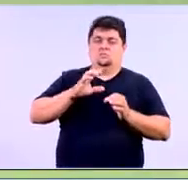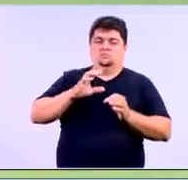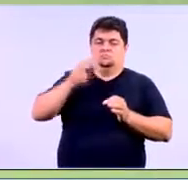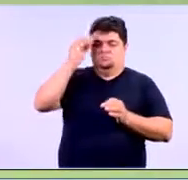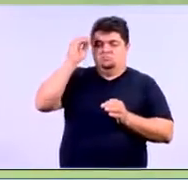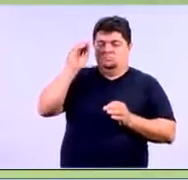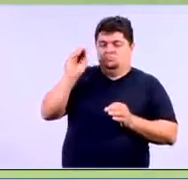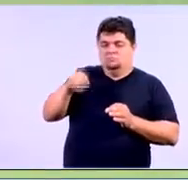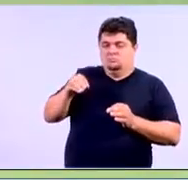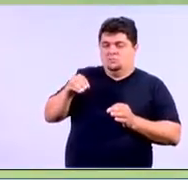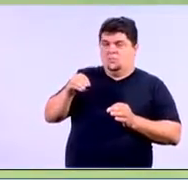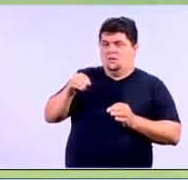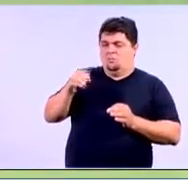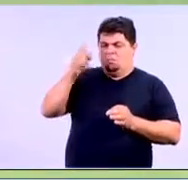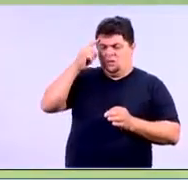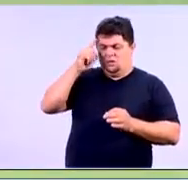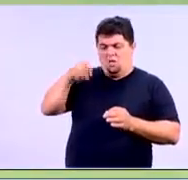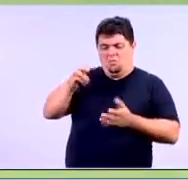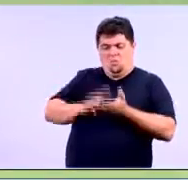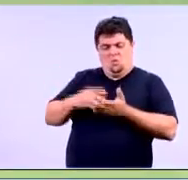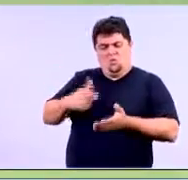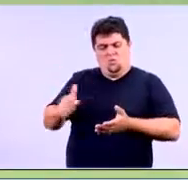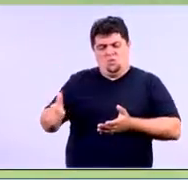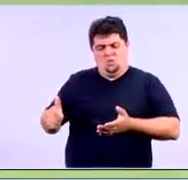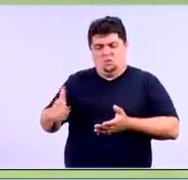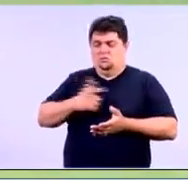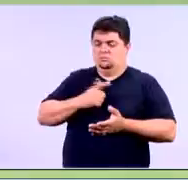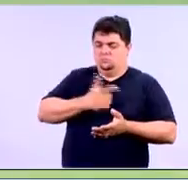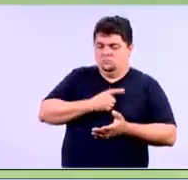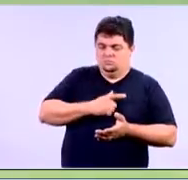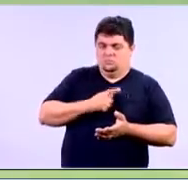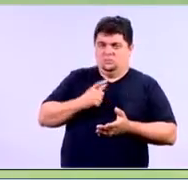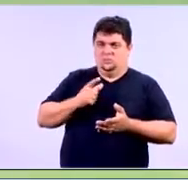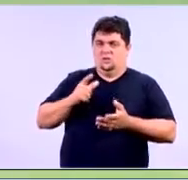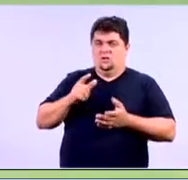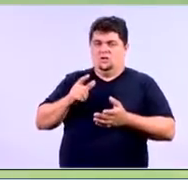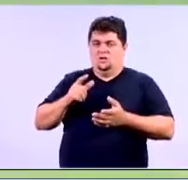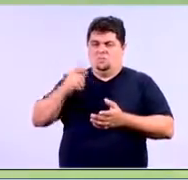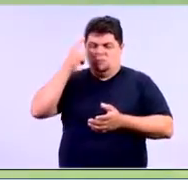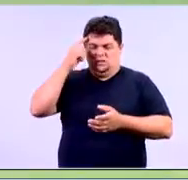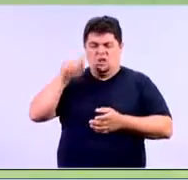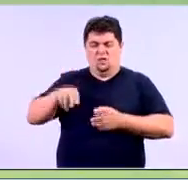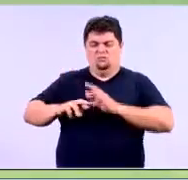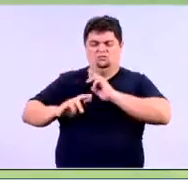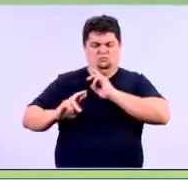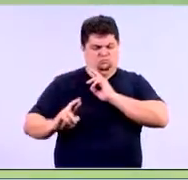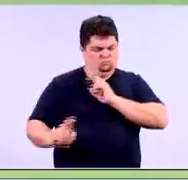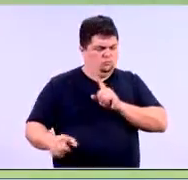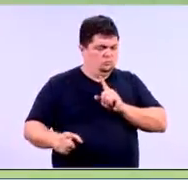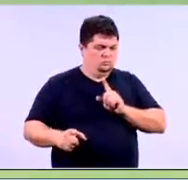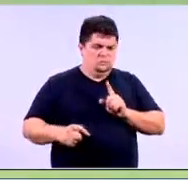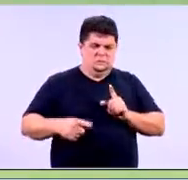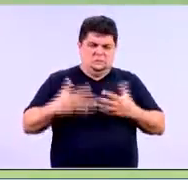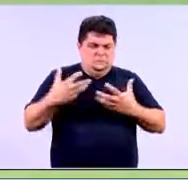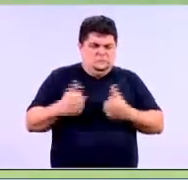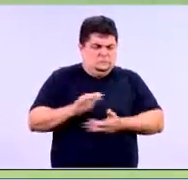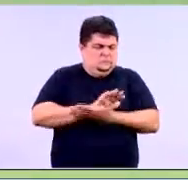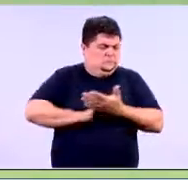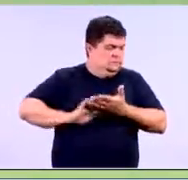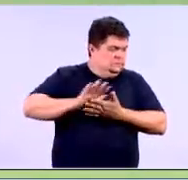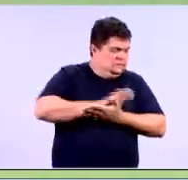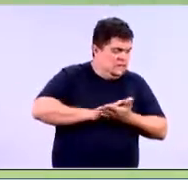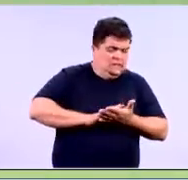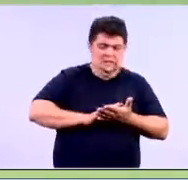defini-los como infração, quando deixe de tratá-los como contrário a qualquer exigência de ação ou